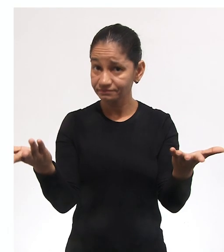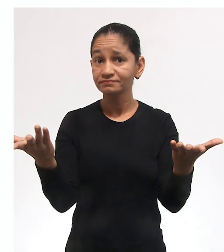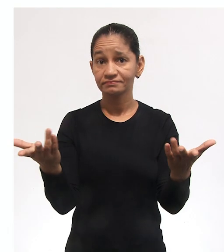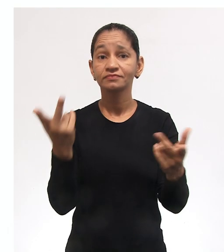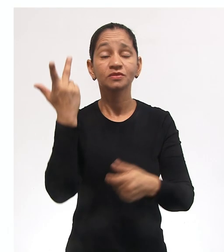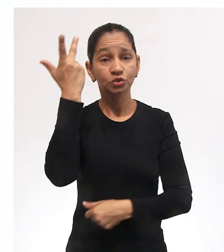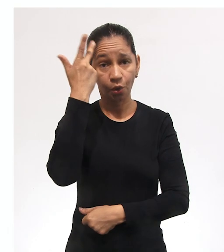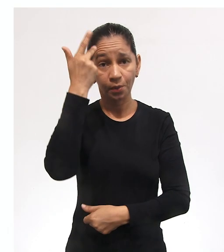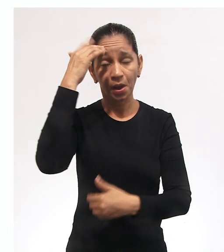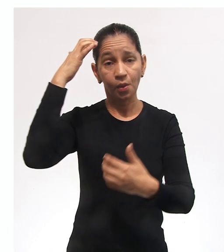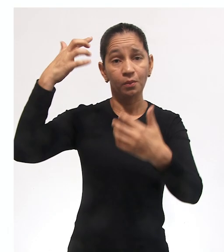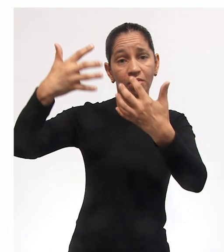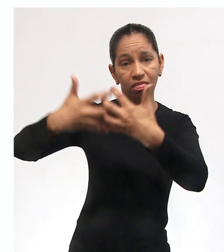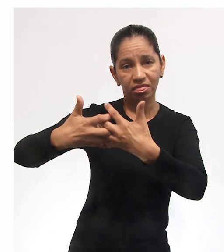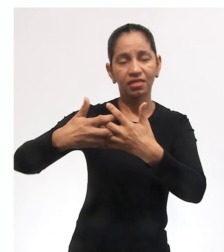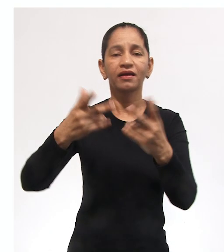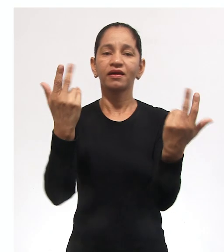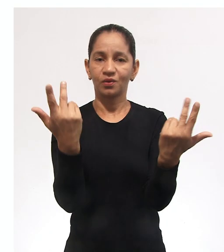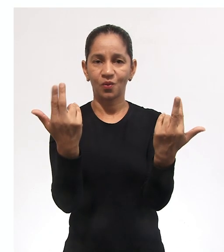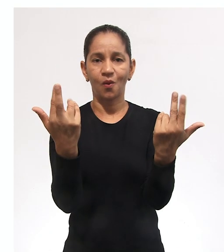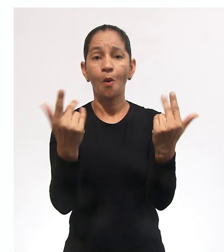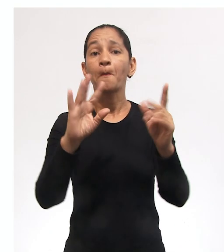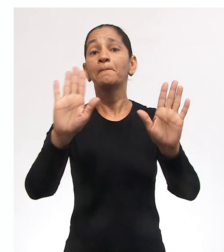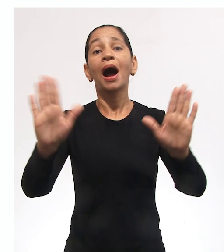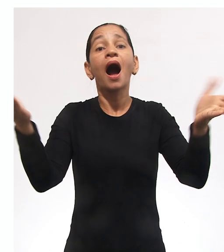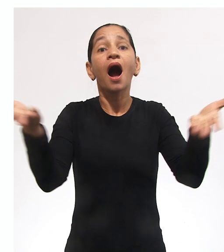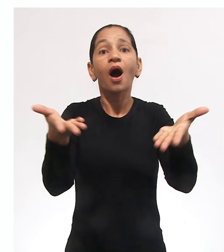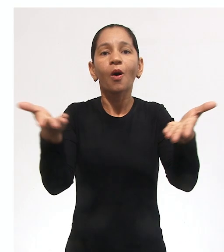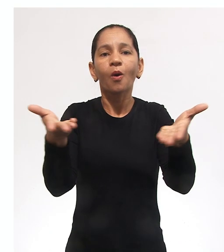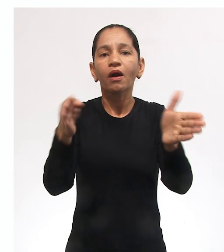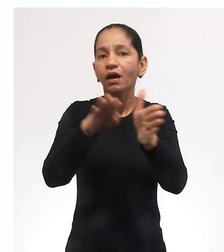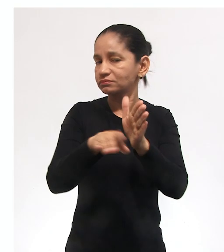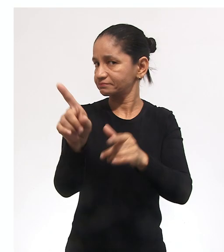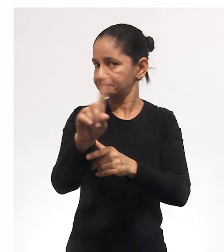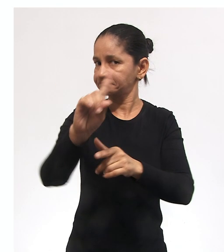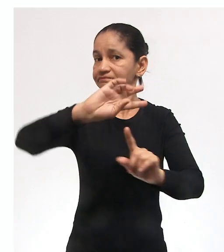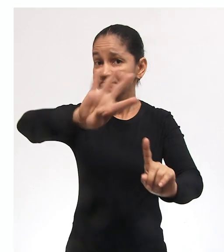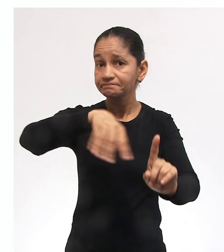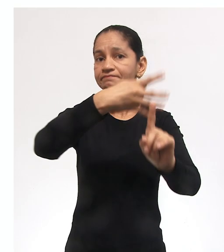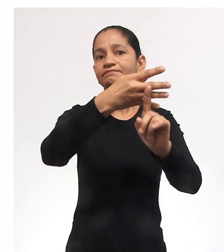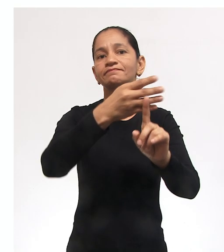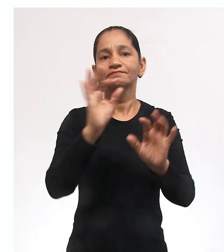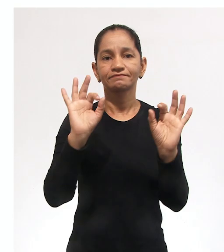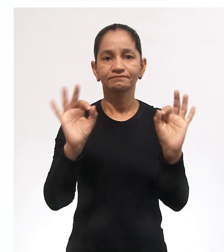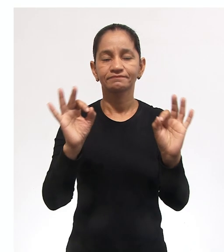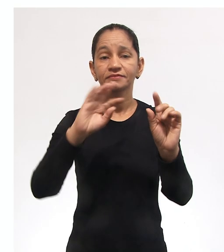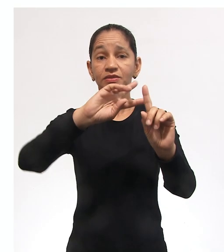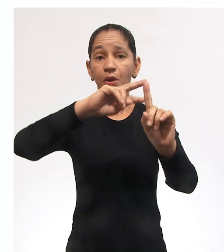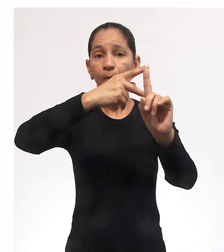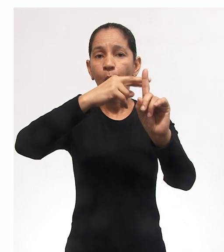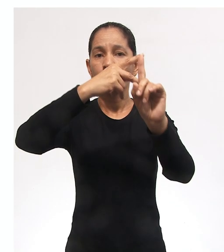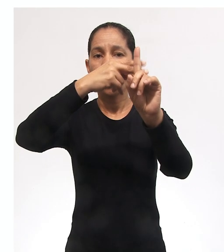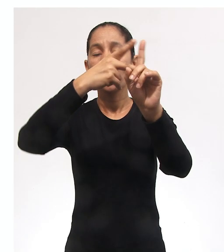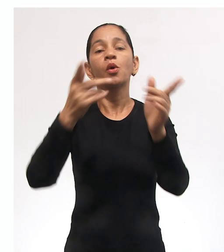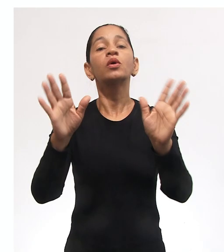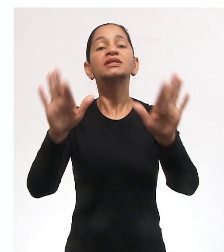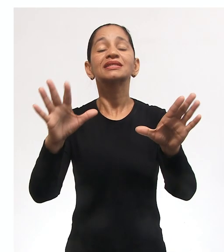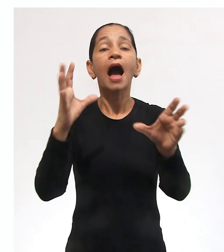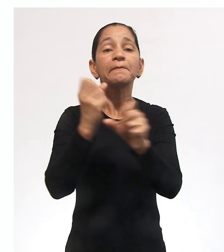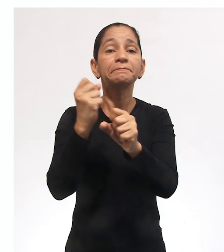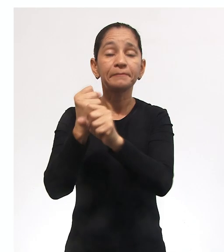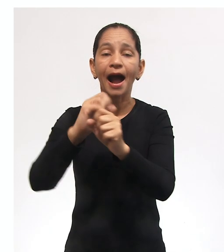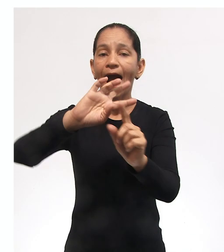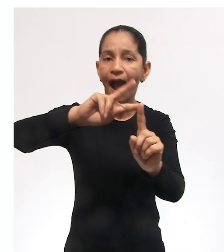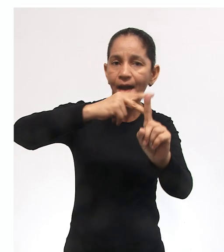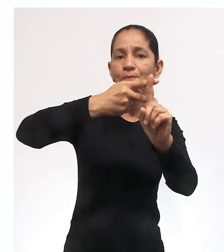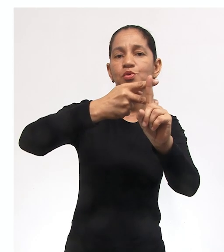o mesmo raciocínio, só que aqui a gente está falando de aumento, né? Se você recebe um aumento, a gente está falando de adição. Então,